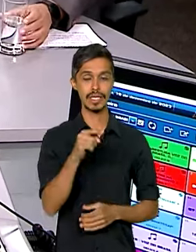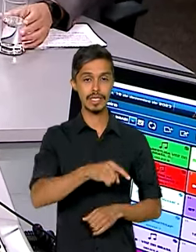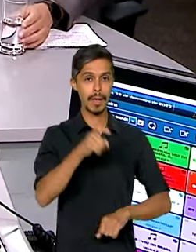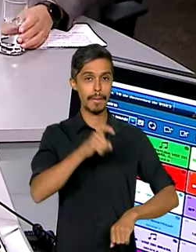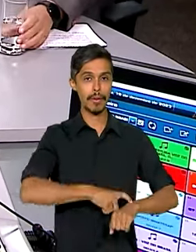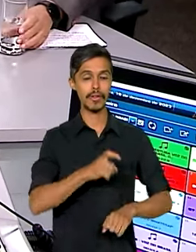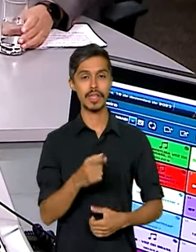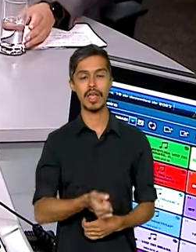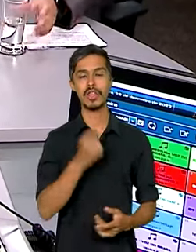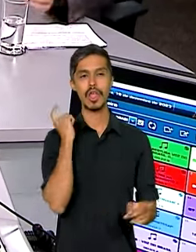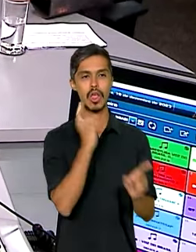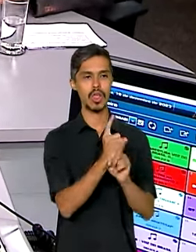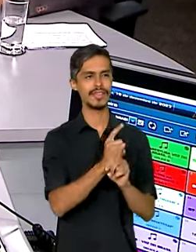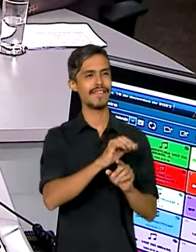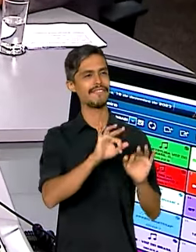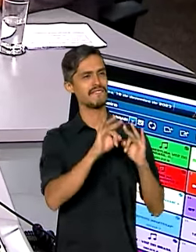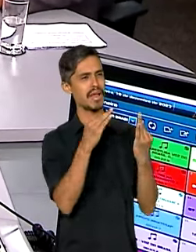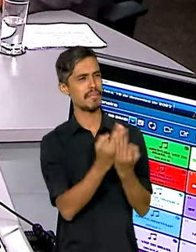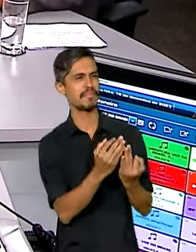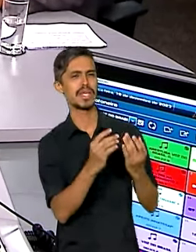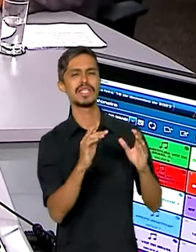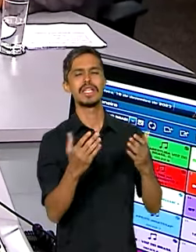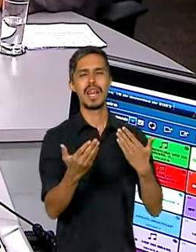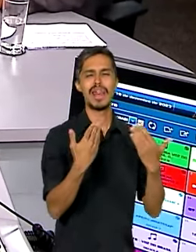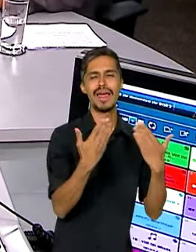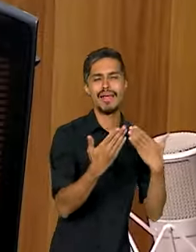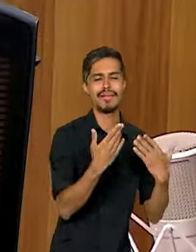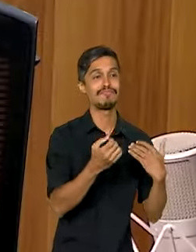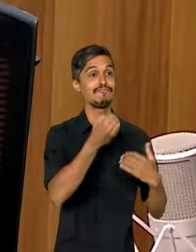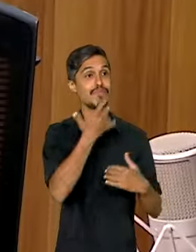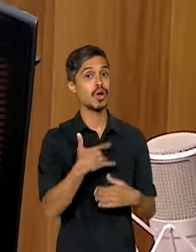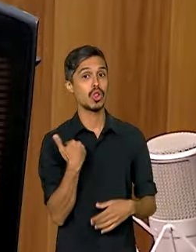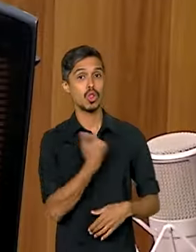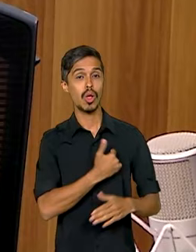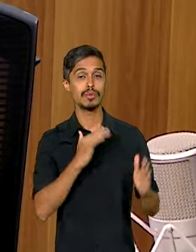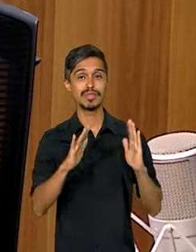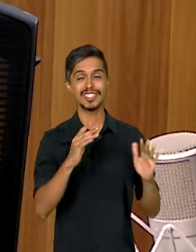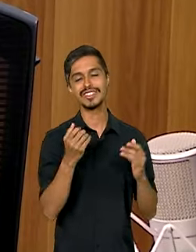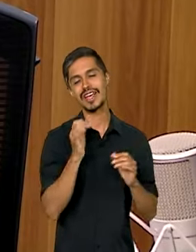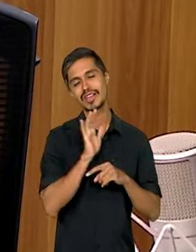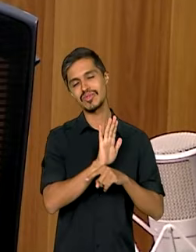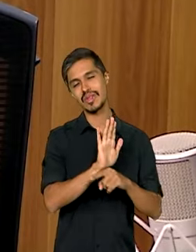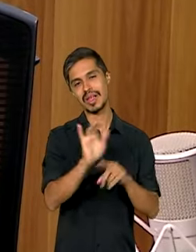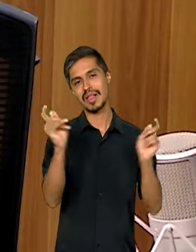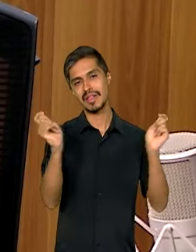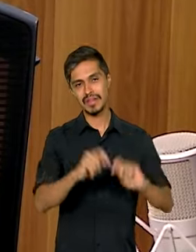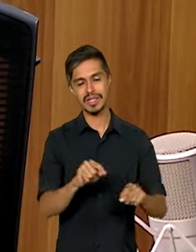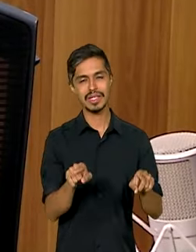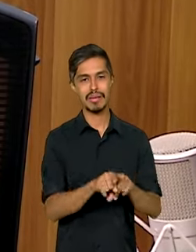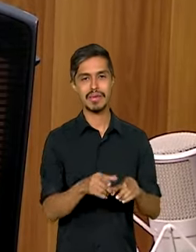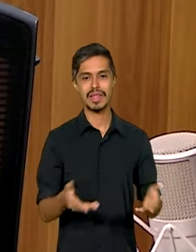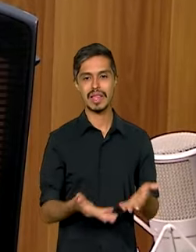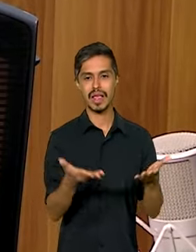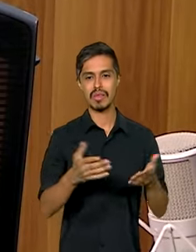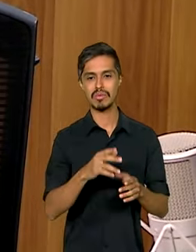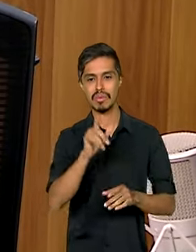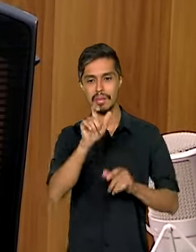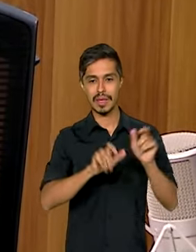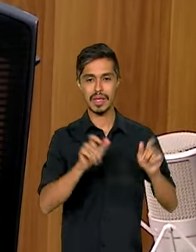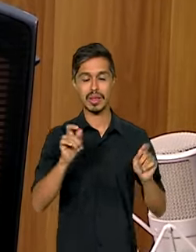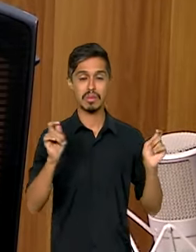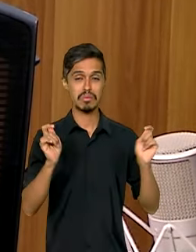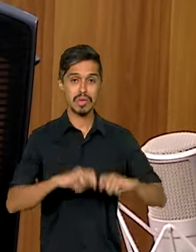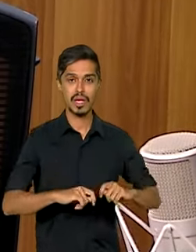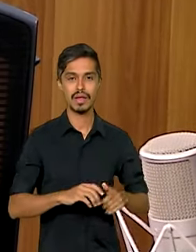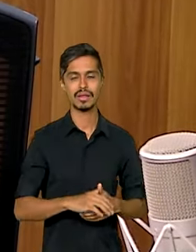de encontro das famílias de Natal de Ano Novo Que bom a gente poder ajudar né E poder proporcionar que alguém que não